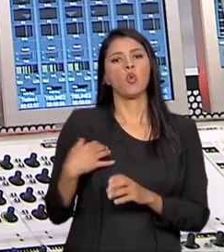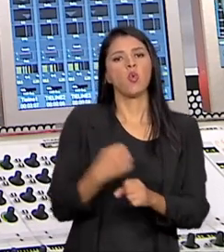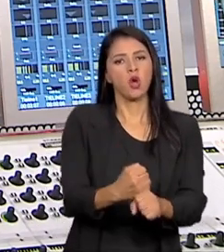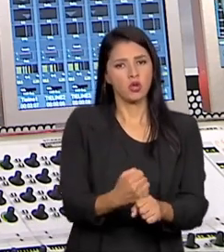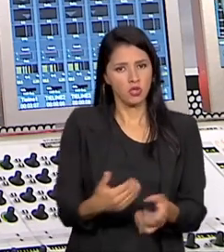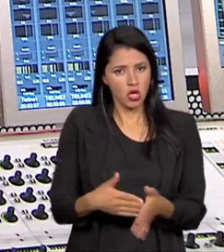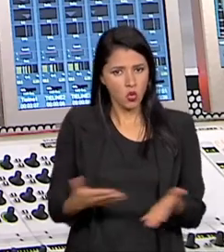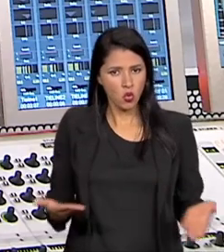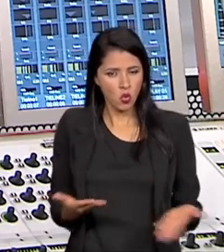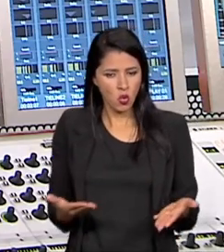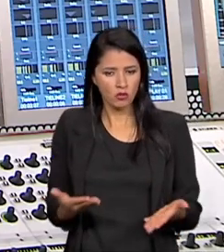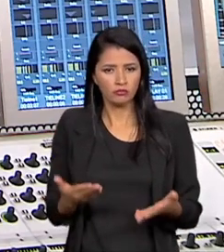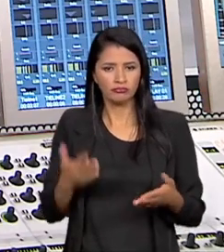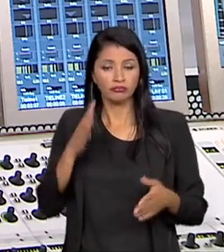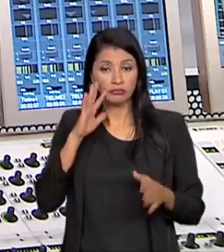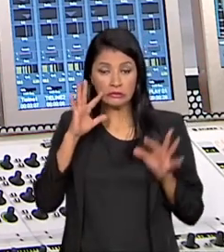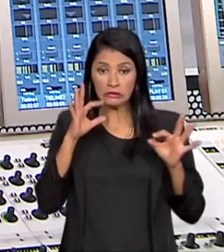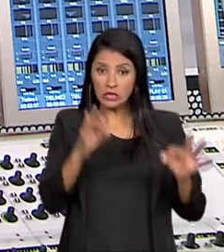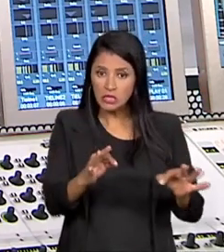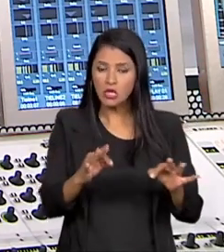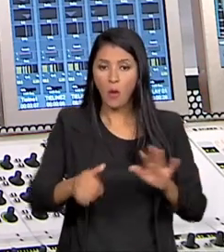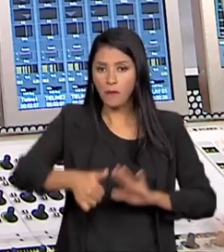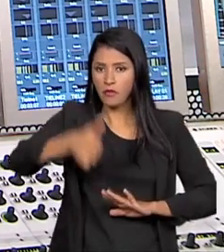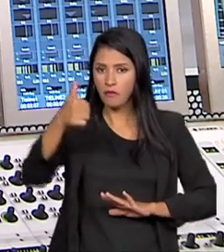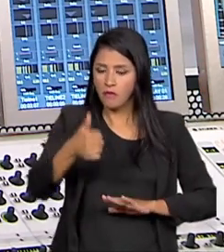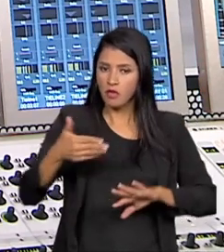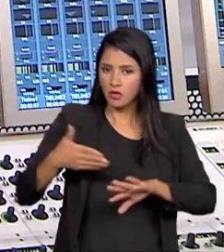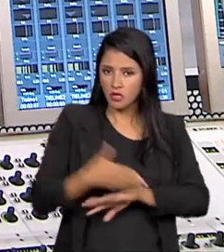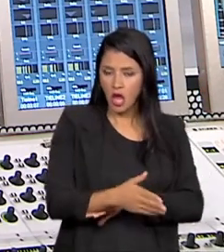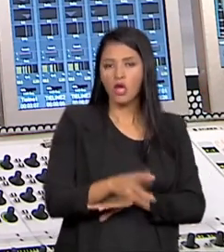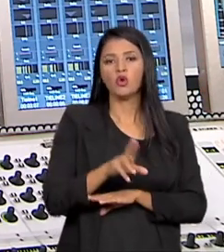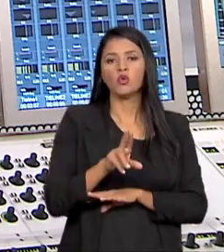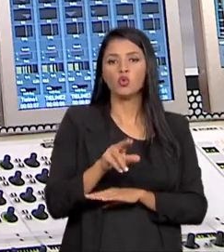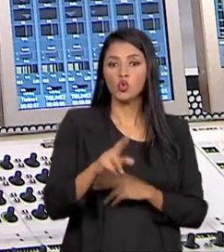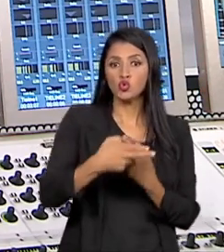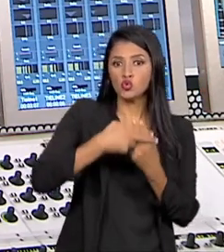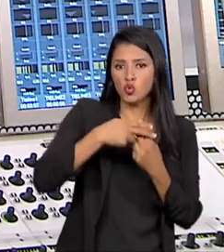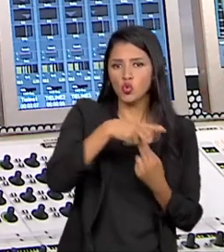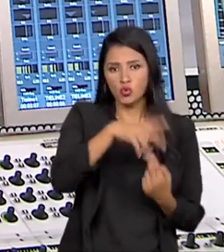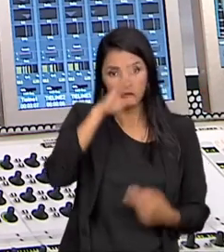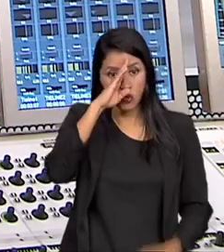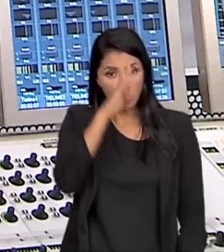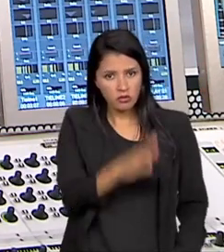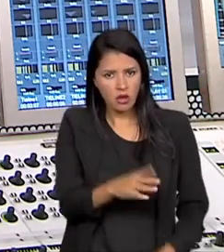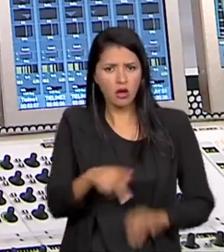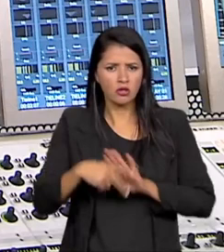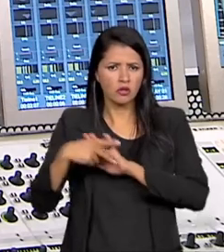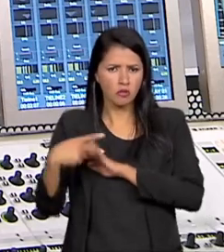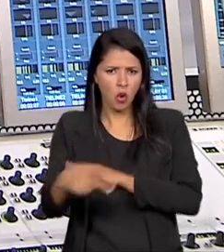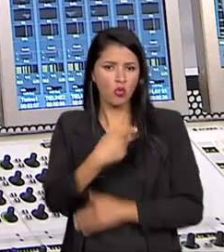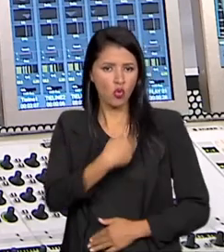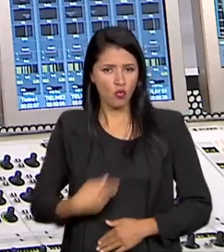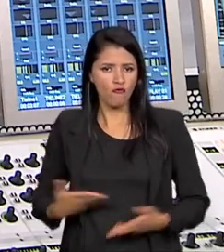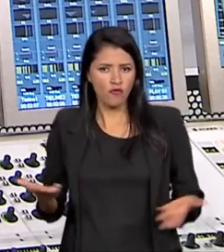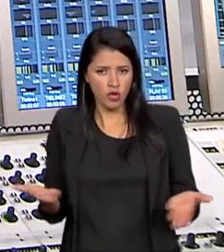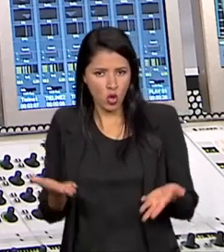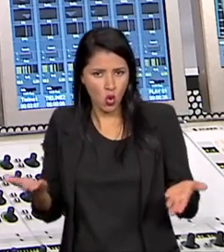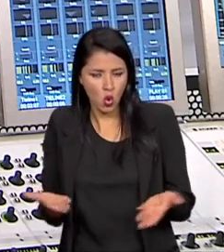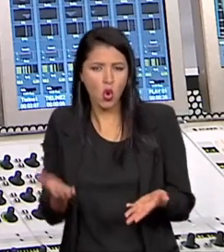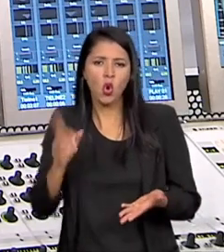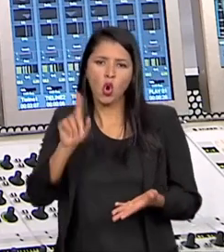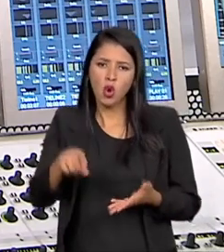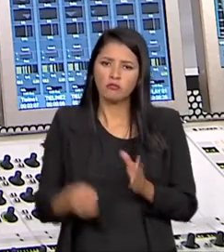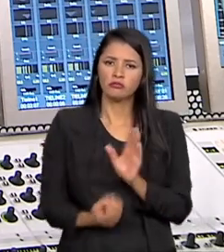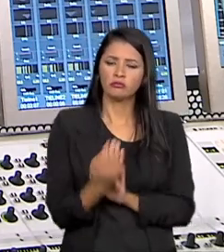atenção primária porta de entrada do Sistema Único de Saúde foi prioridade do atual governo com a criação dos